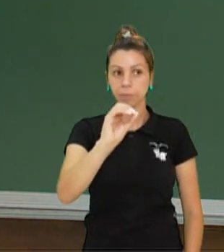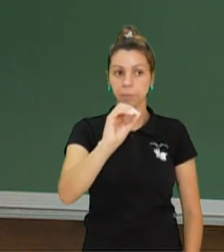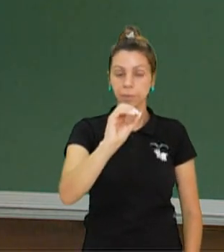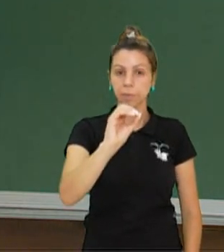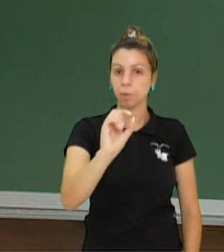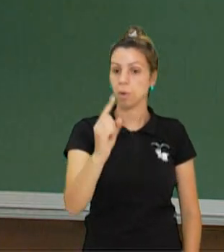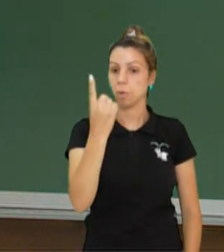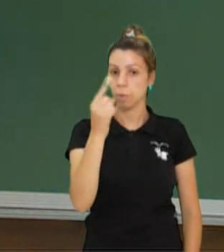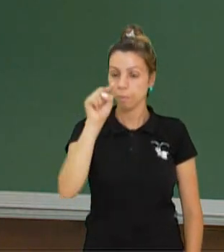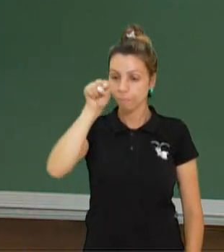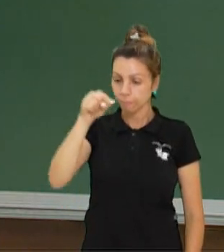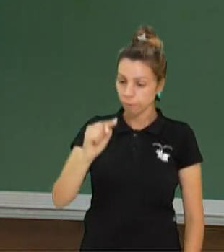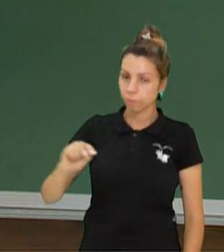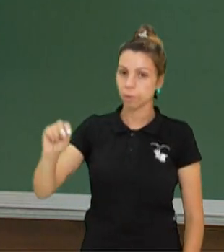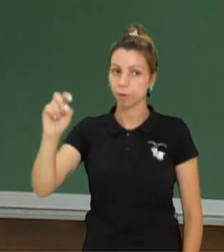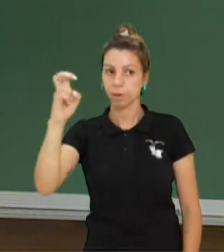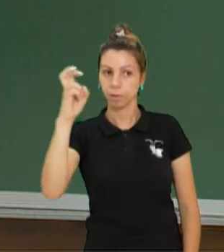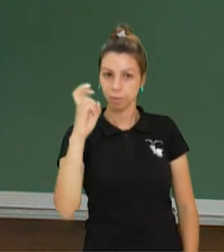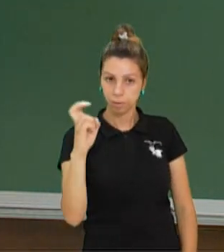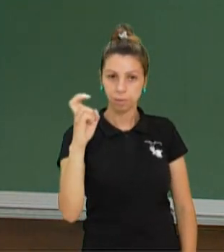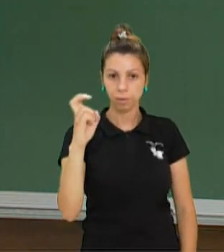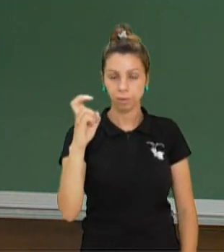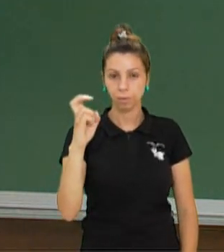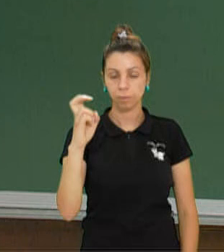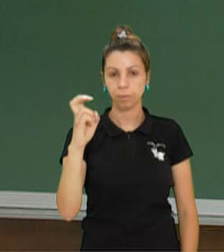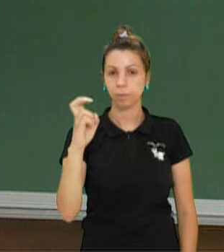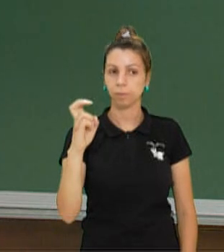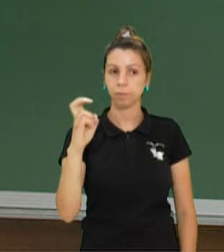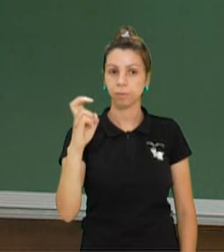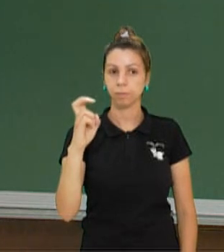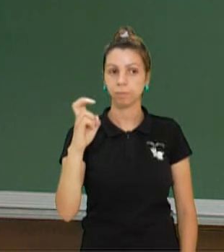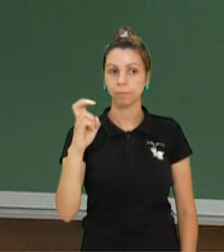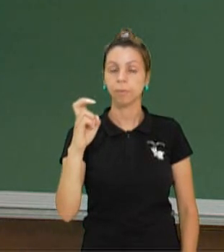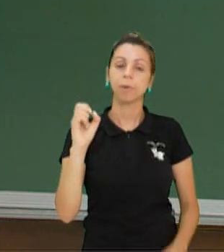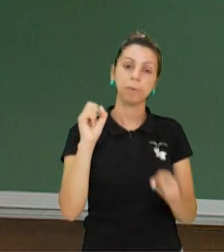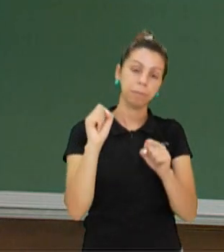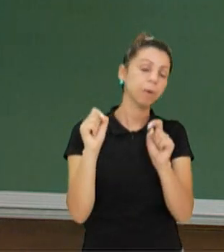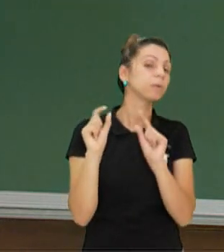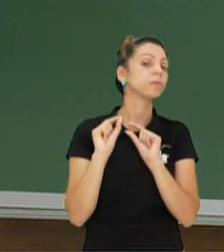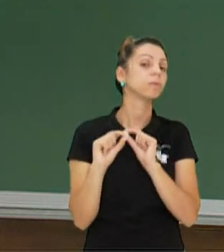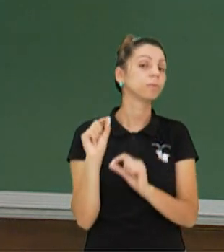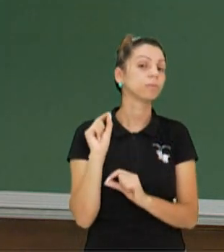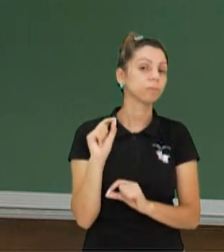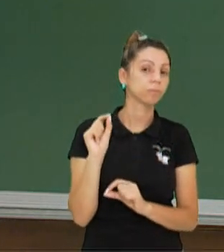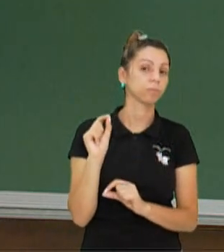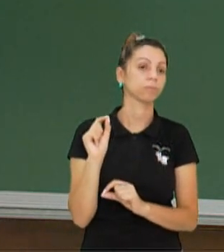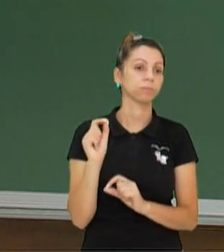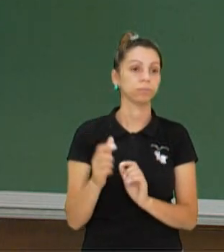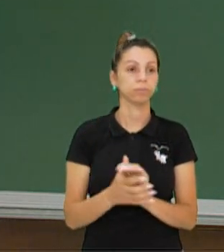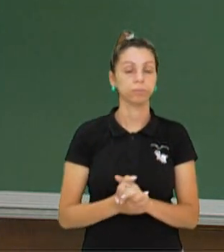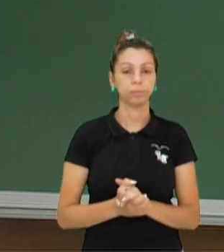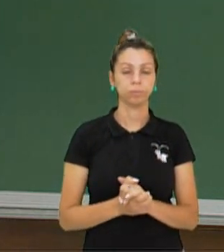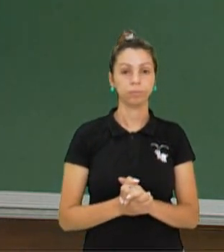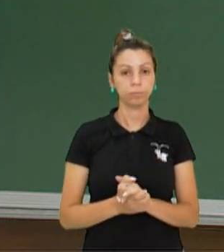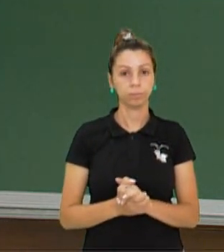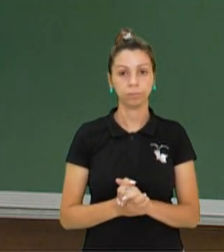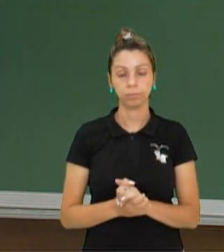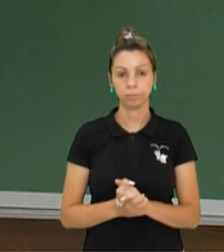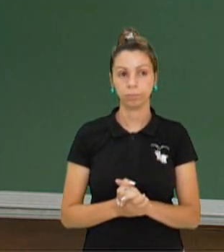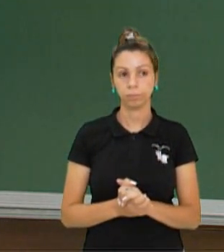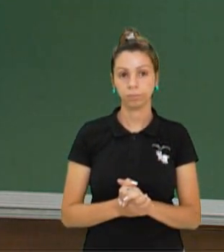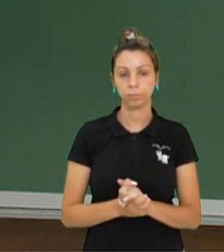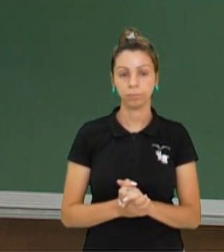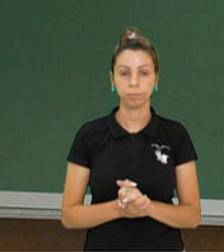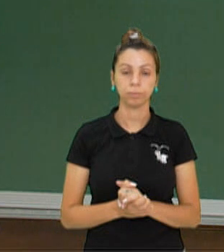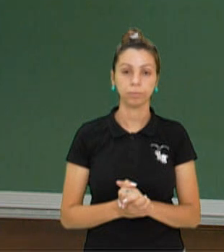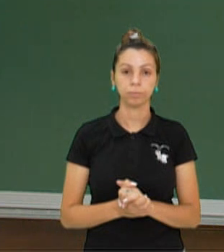1,5 centímetro, né, 1,5, né, centímetros, né, eu posso fazer o seguinte. Eu posso apenas